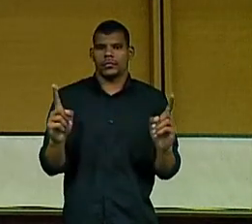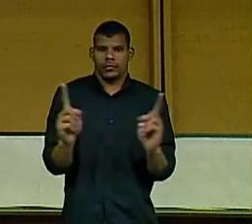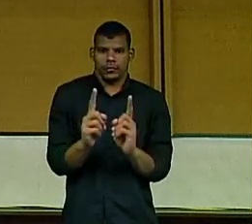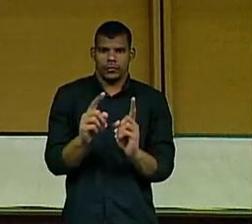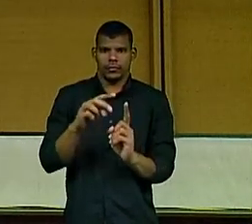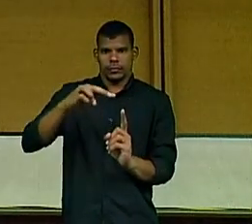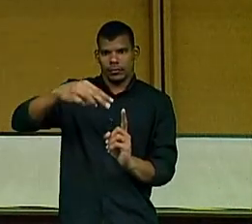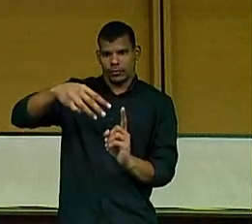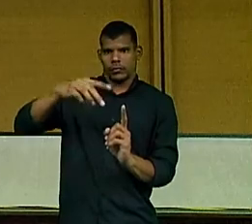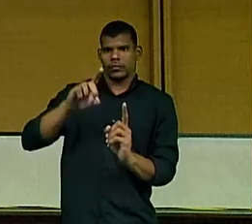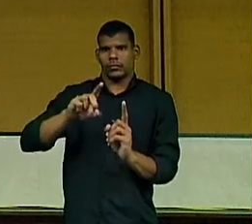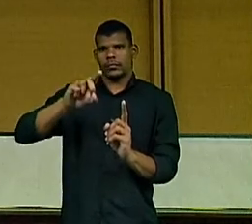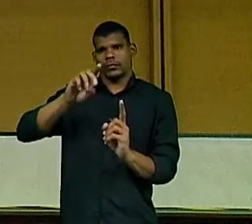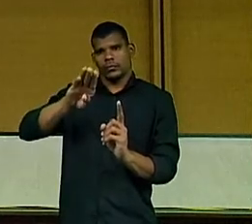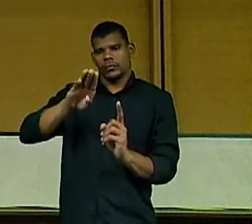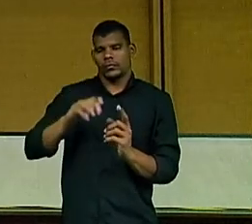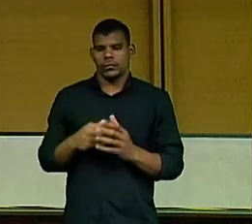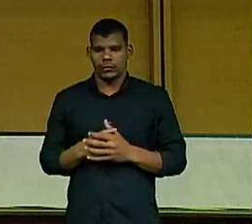então